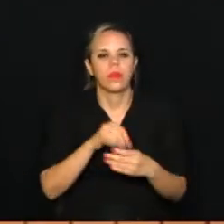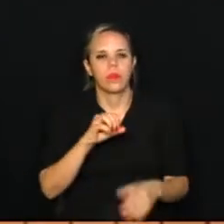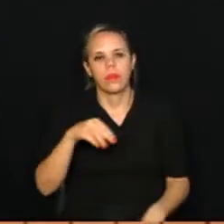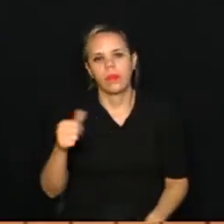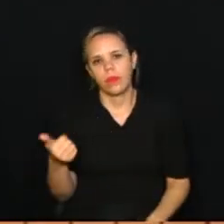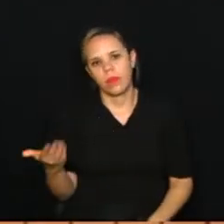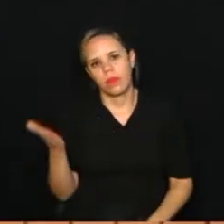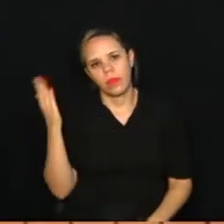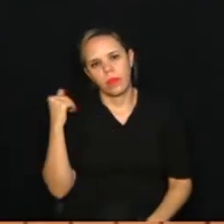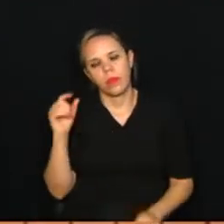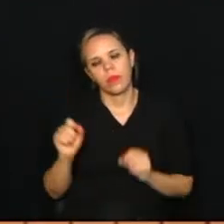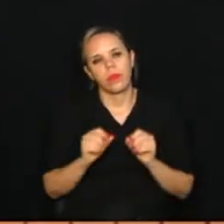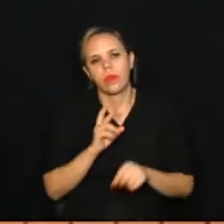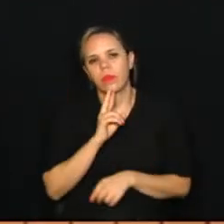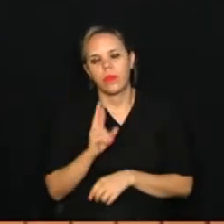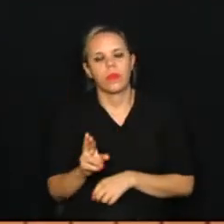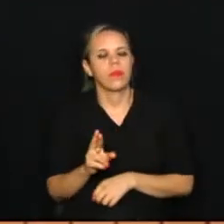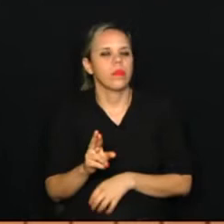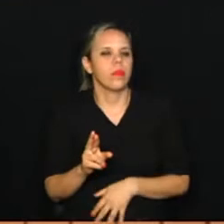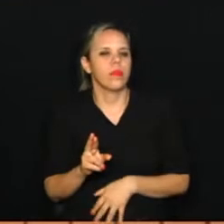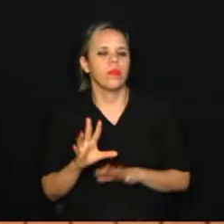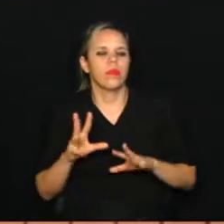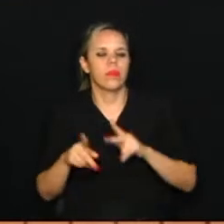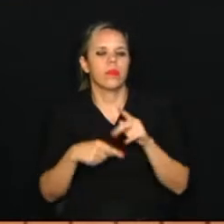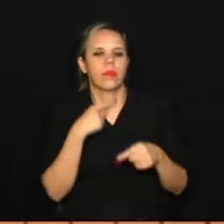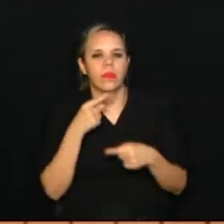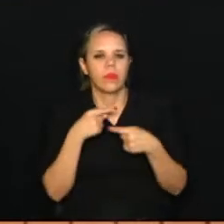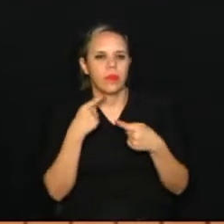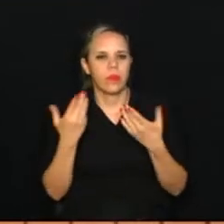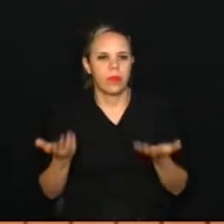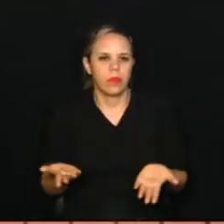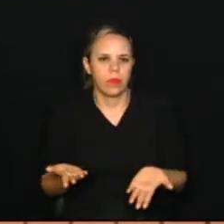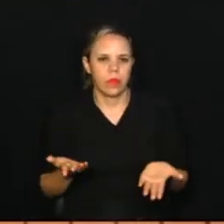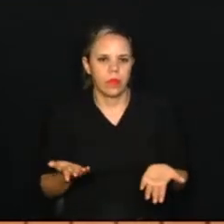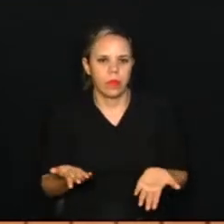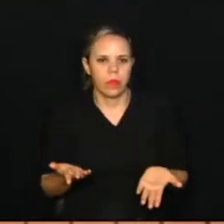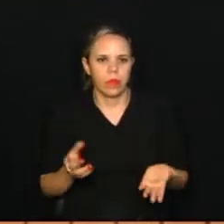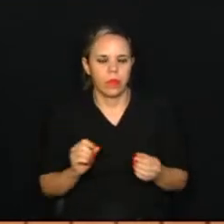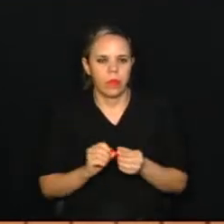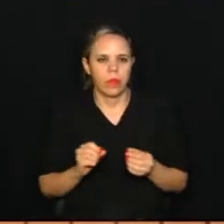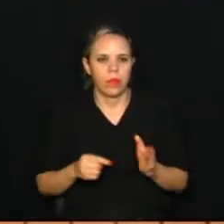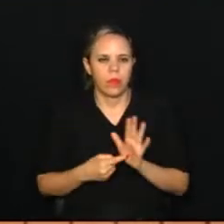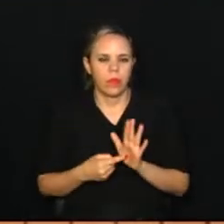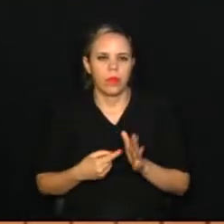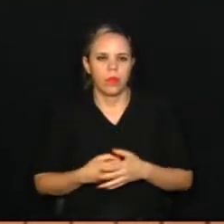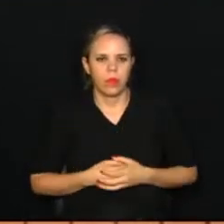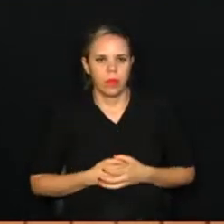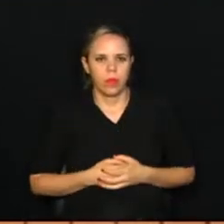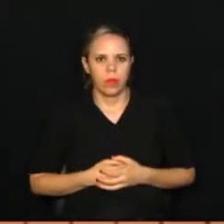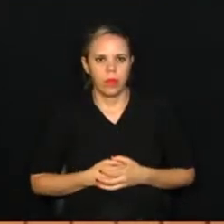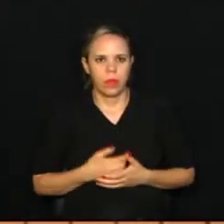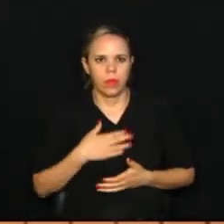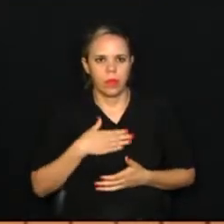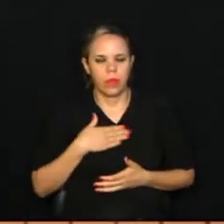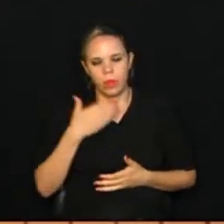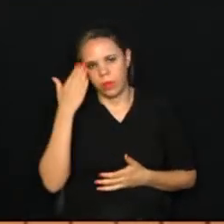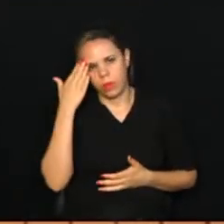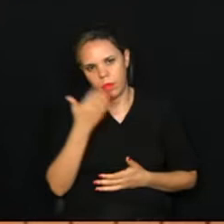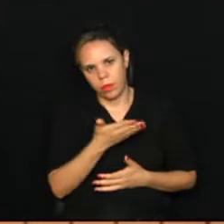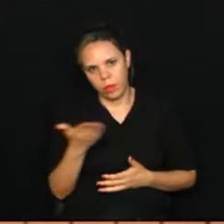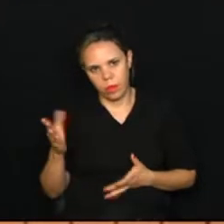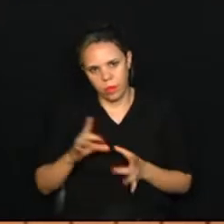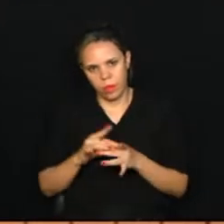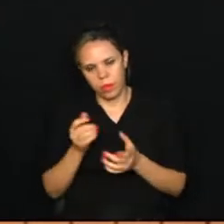Ele saberá responder a todas as demandas aí que forem apresentadas. De minha parte, muito obrigado. Deixo